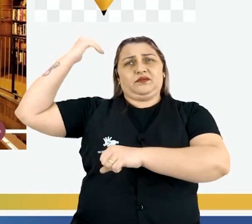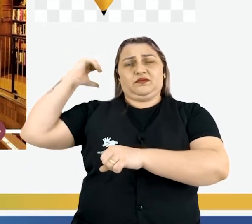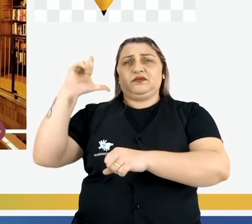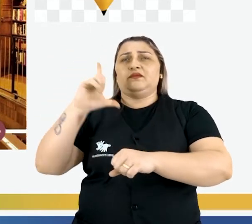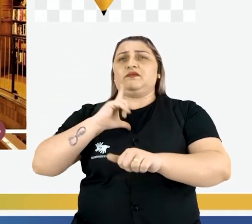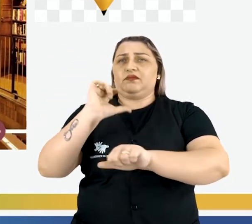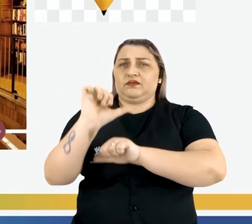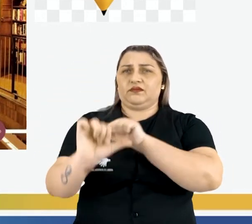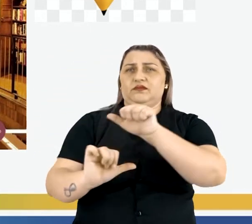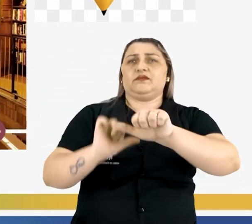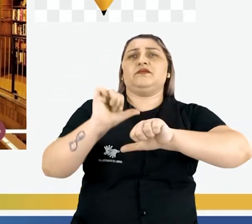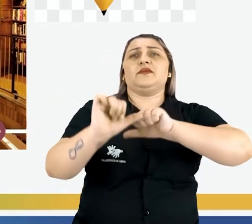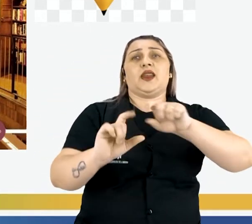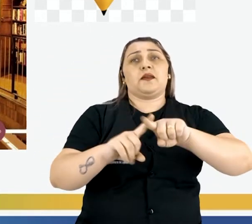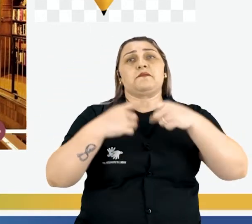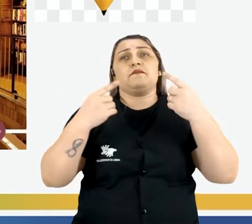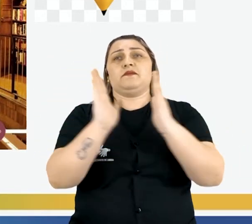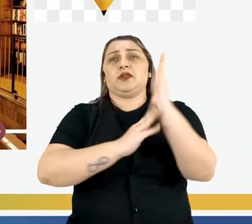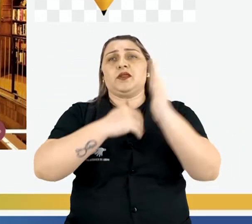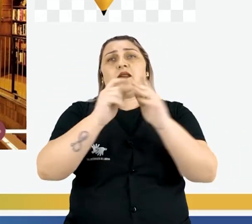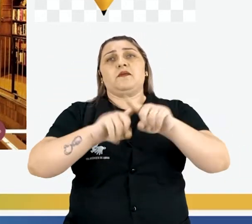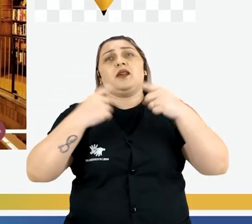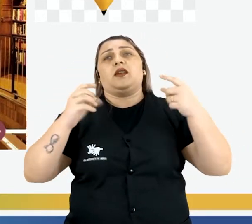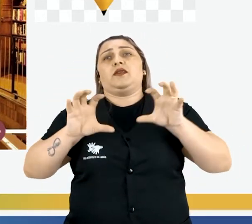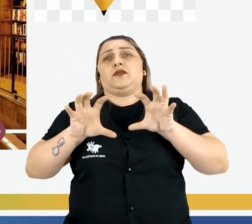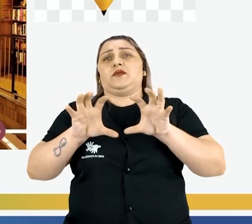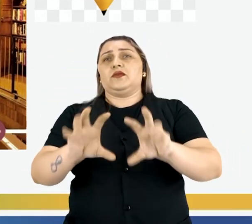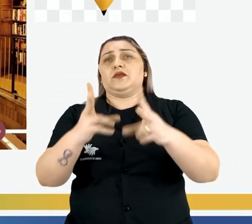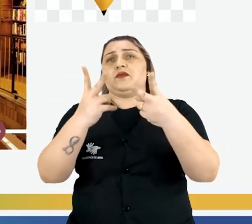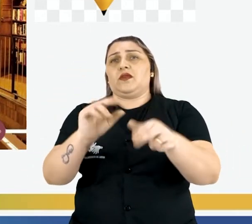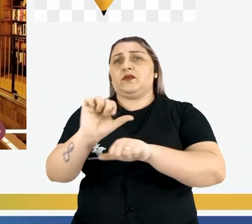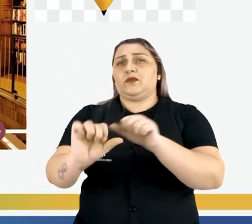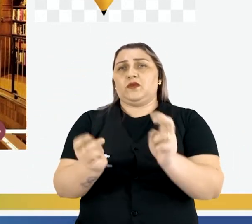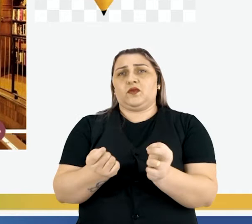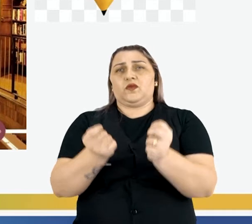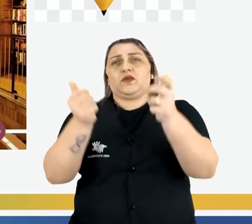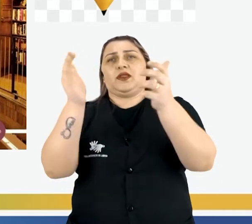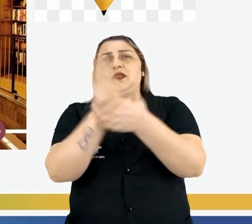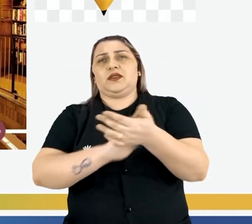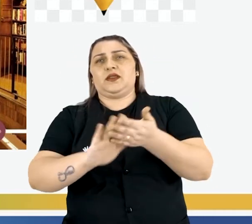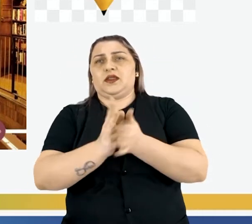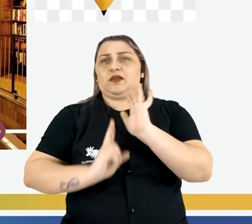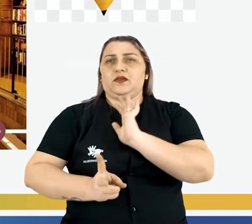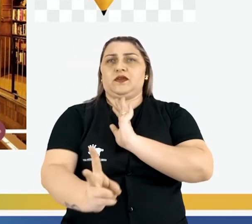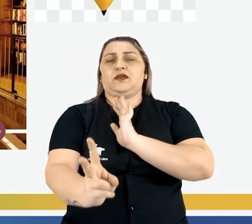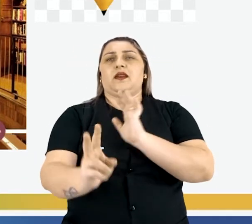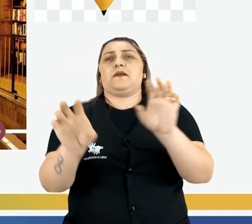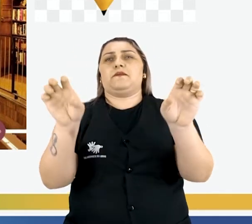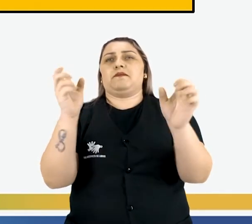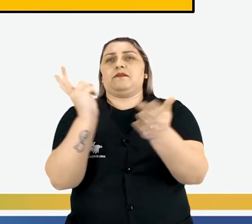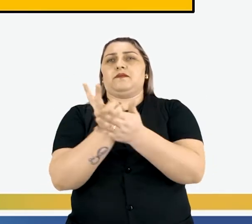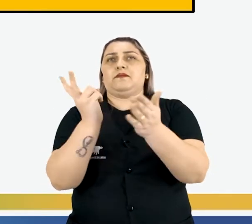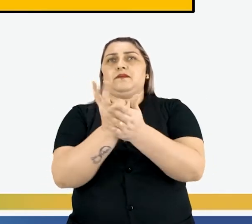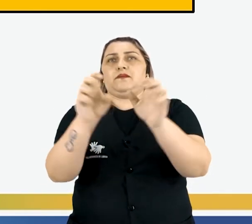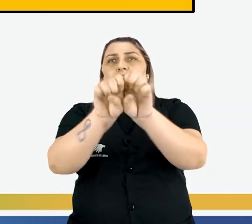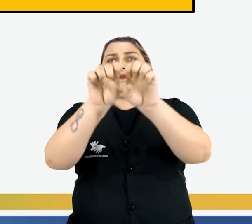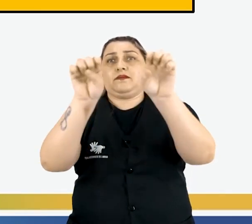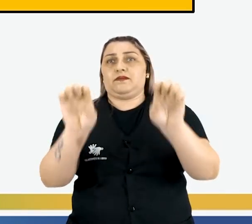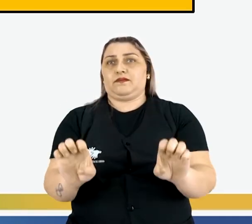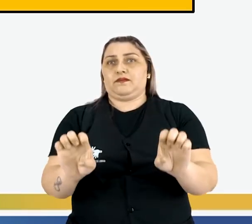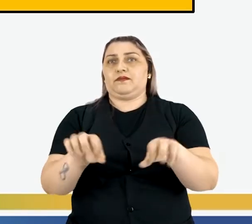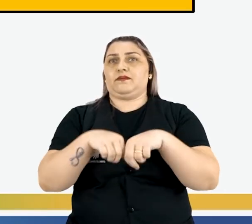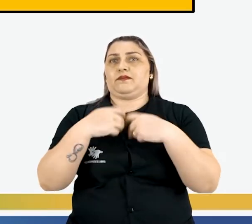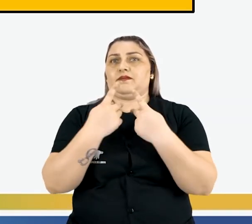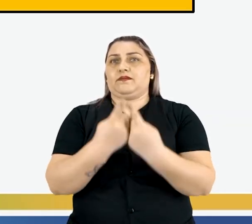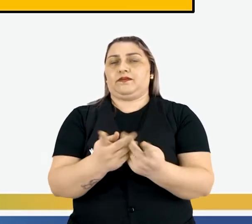alguma reforma? Sim. Pintura? Sim. Mas ele não mudou muita coisa, então ele permaneceu com a mesma estrutura.